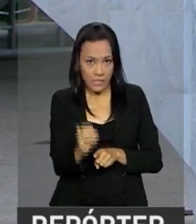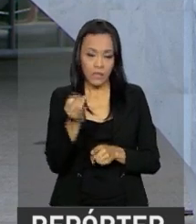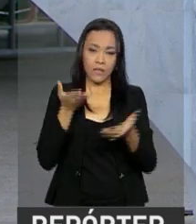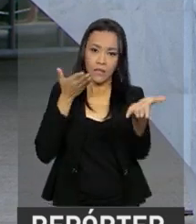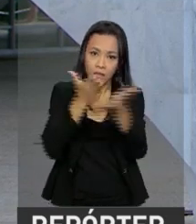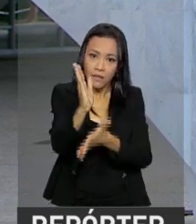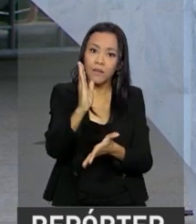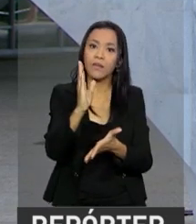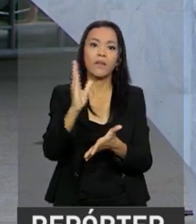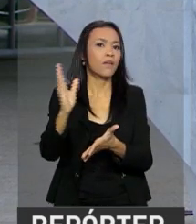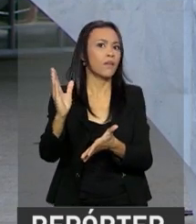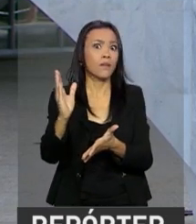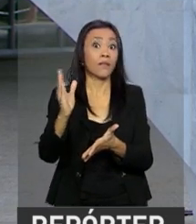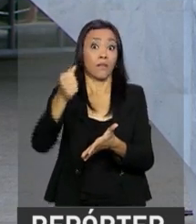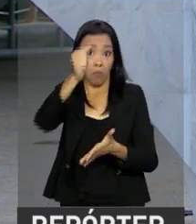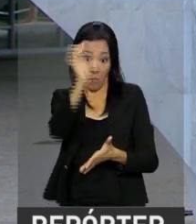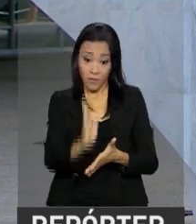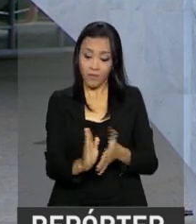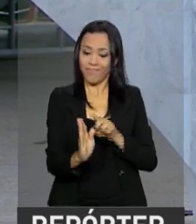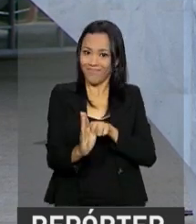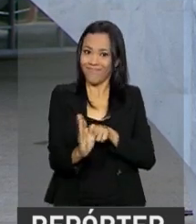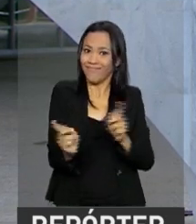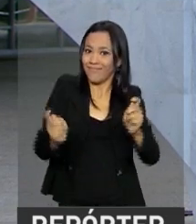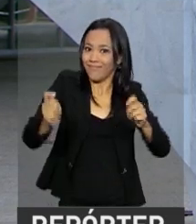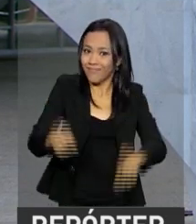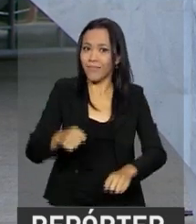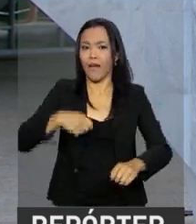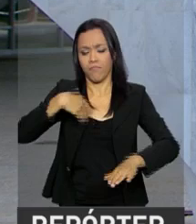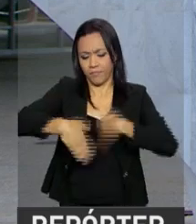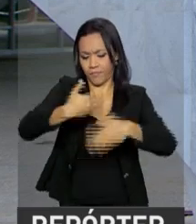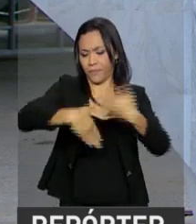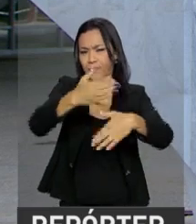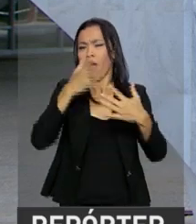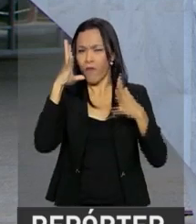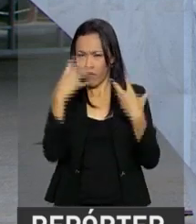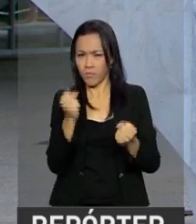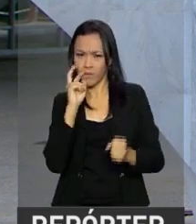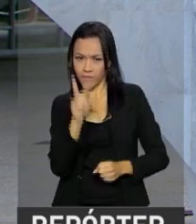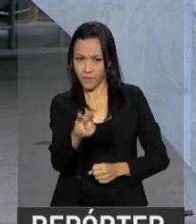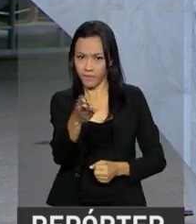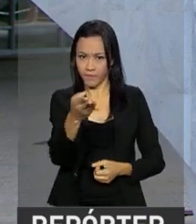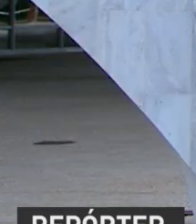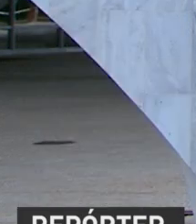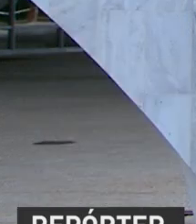essa aprovação vai fazer com que o país volte a ter prosperidade. Vamos ouvi-lo.